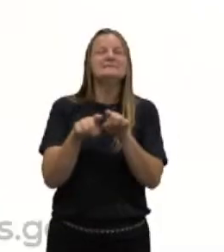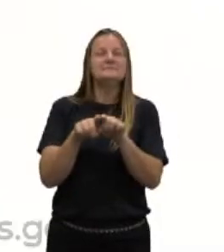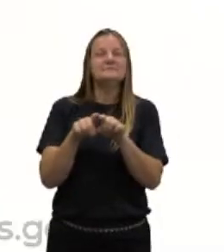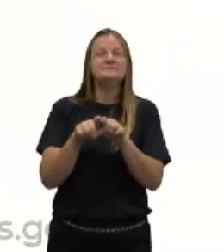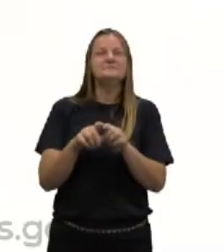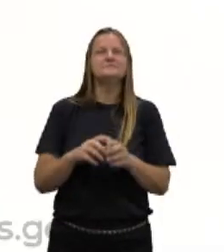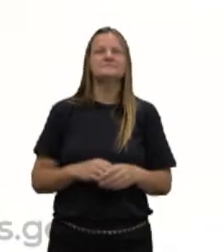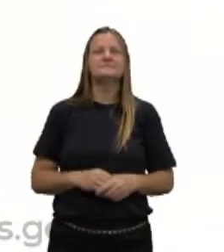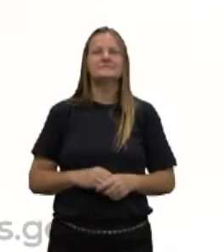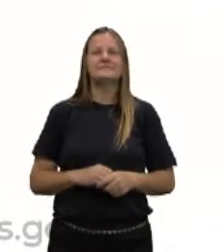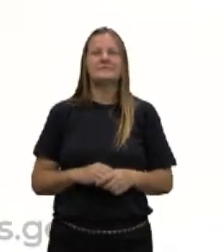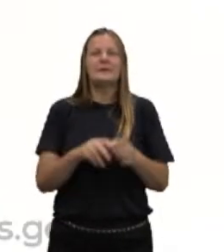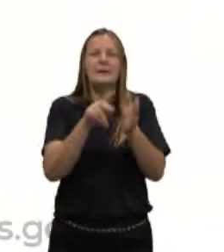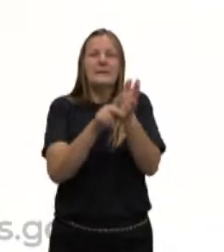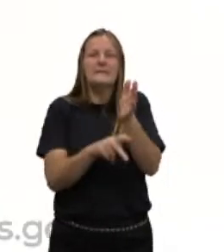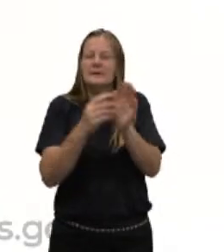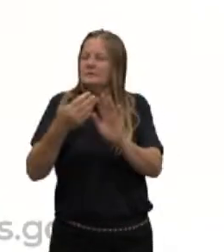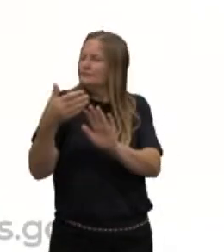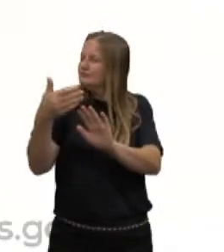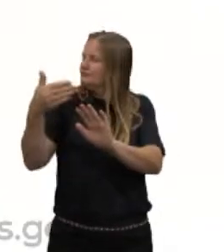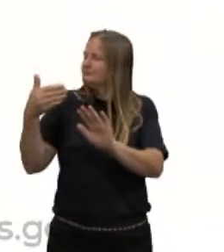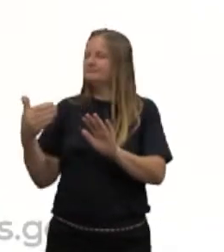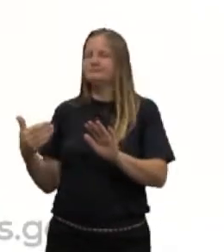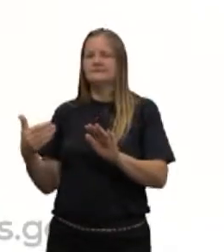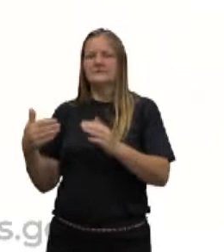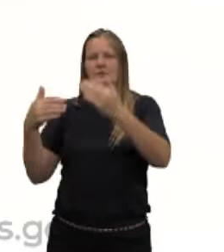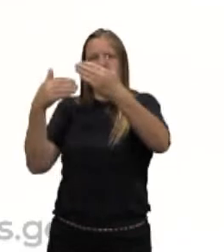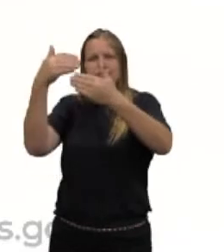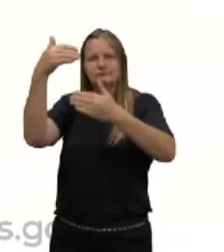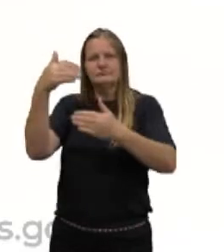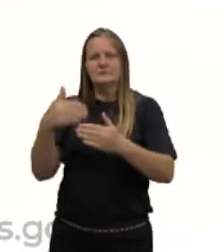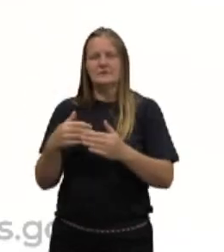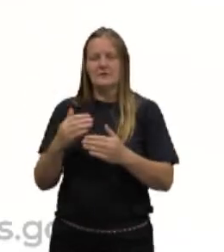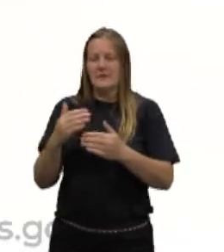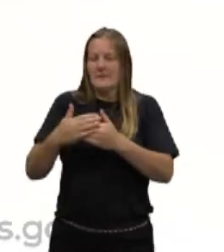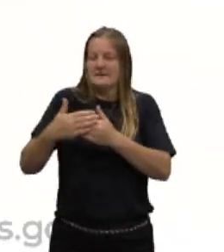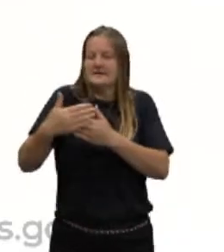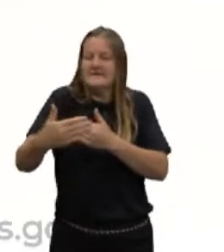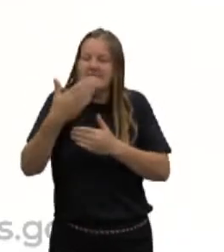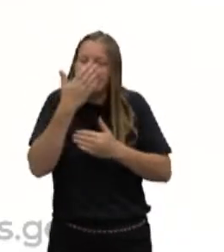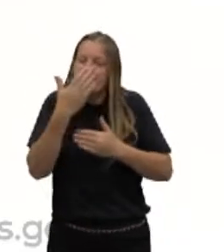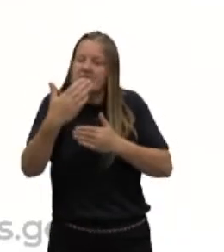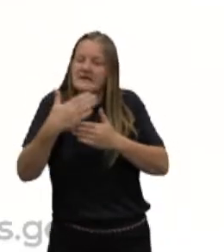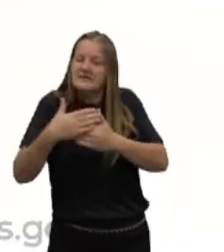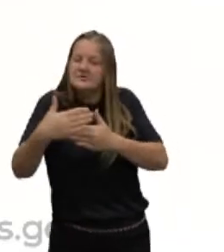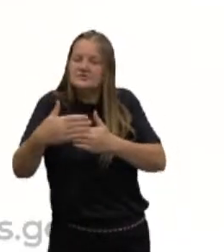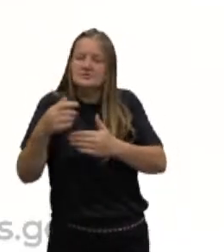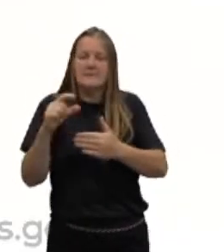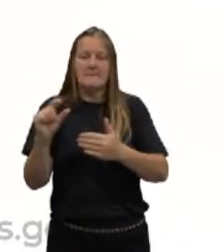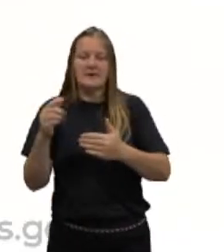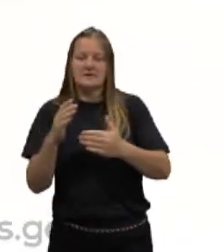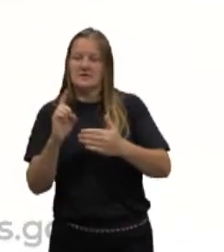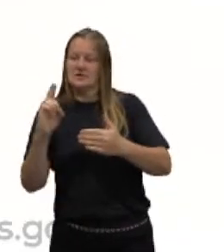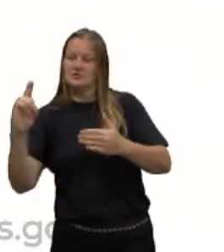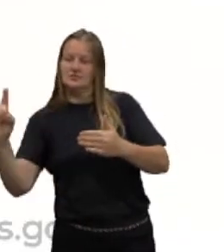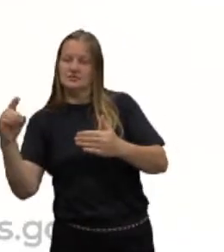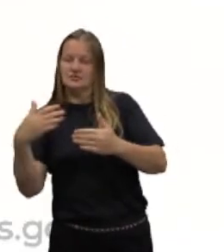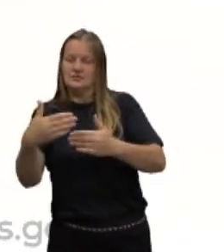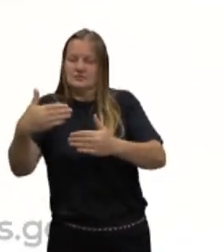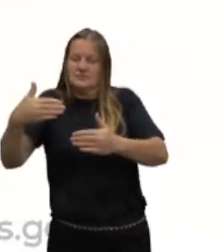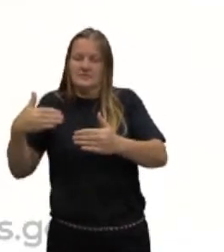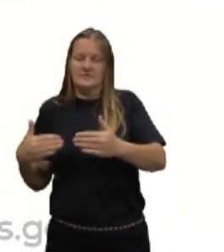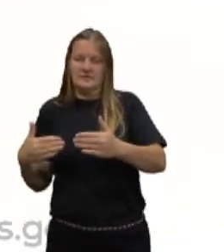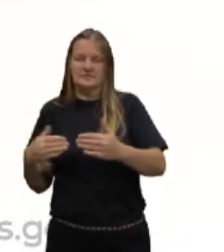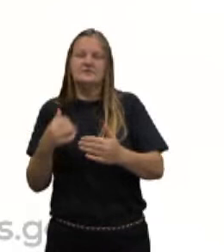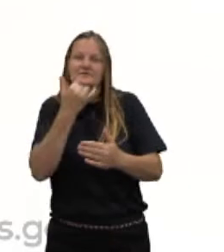planos lá de fundo, né? Tal cena acontece mais no fundo, outra cena mais à frente. Então, a